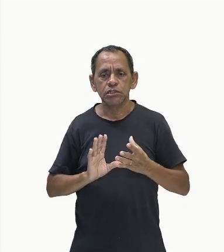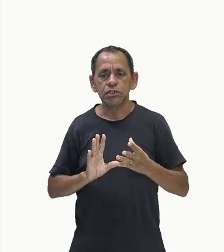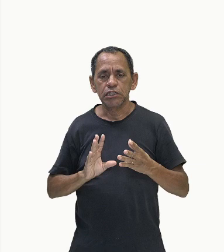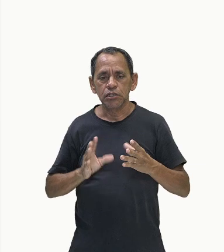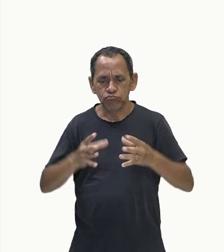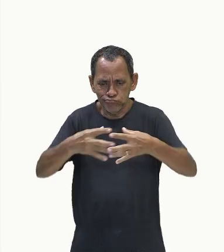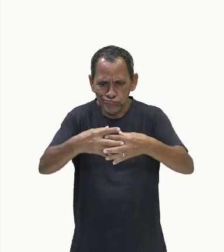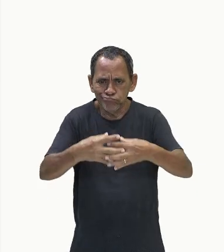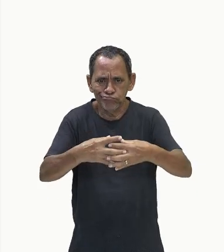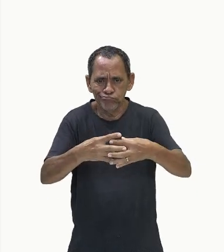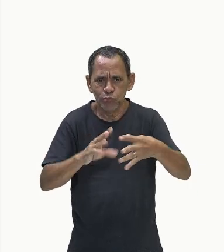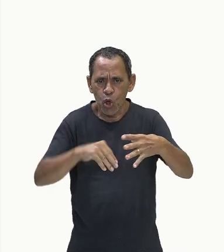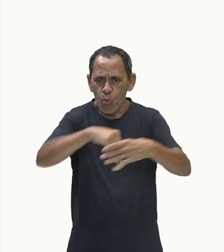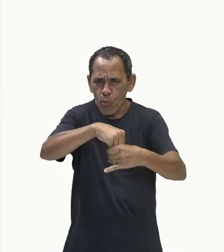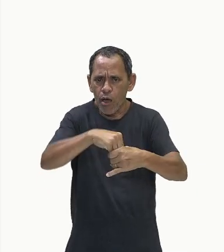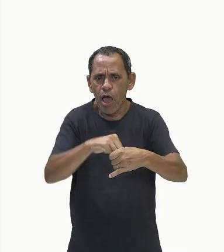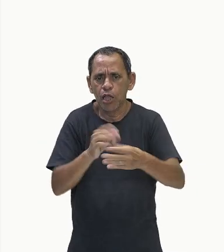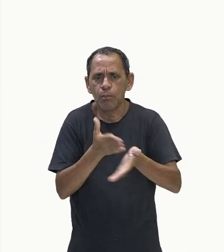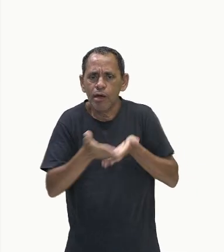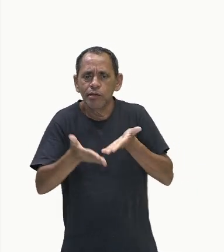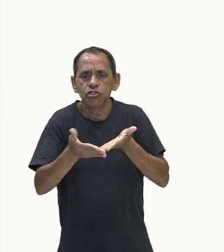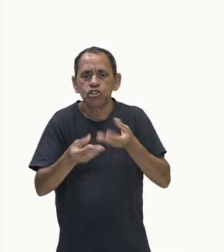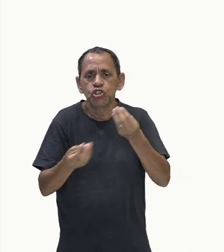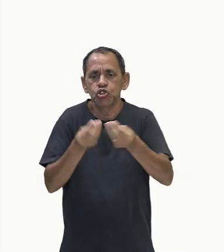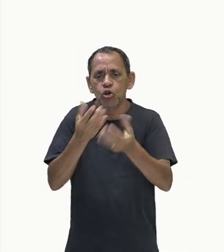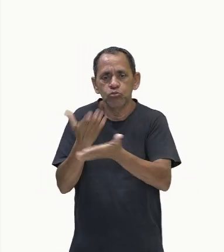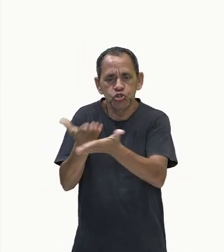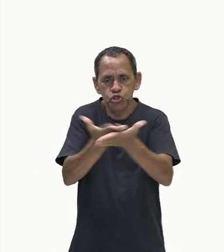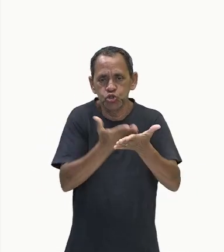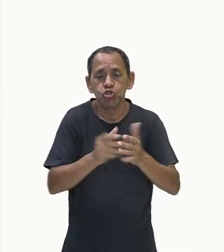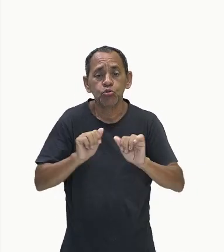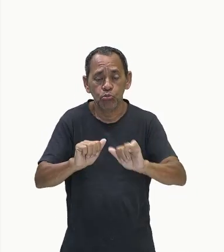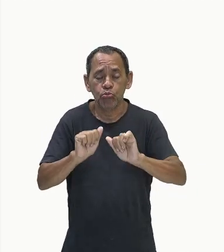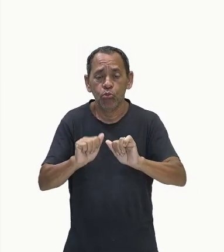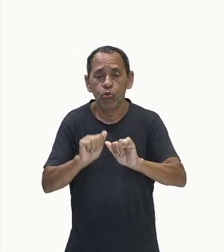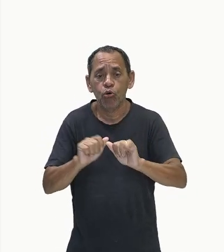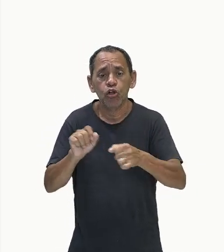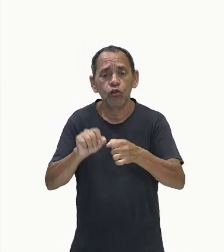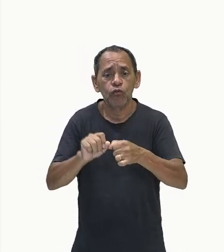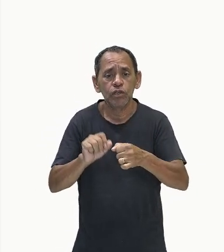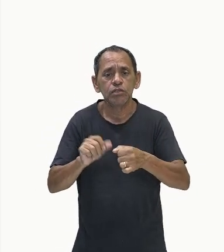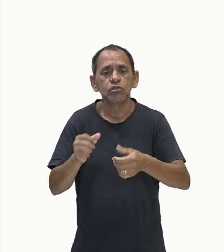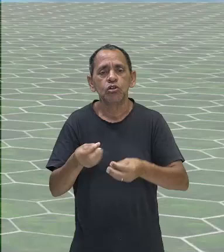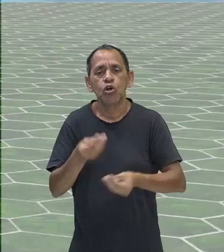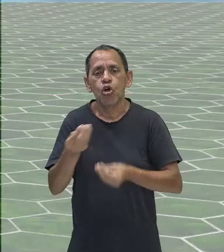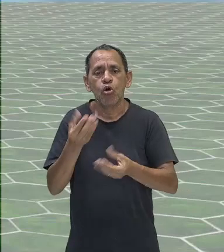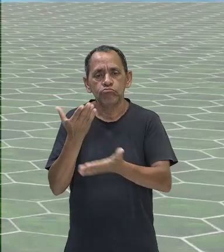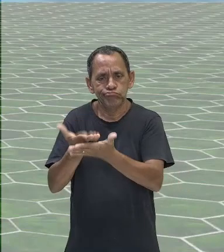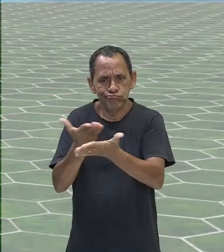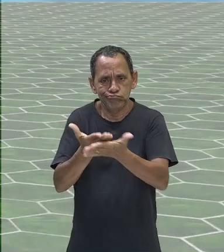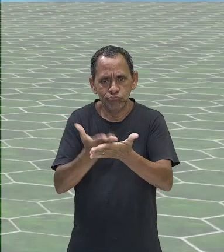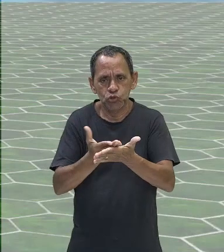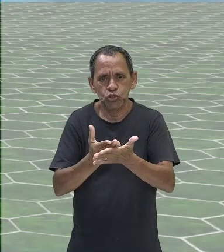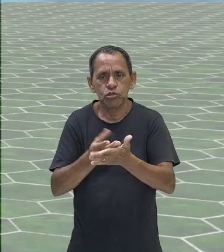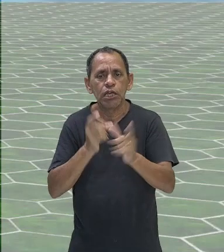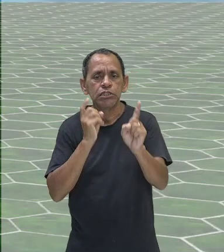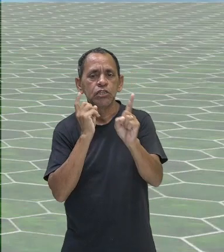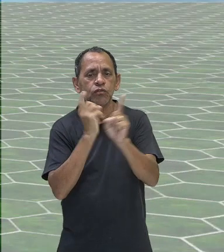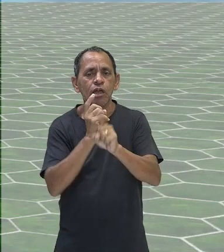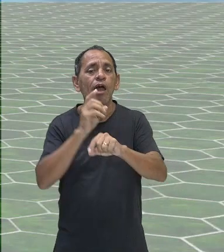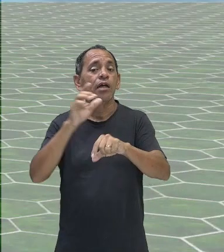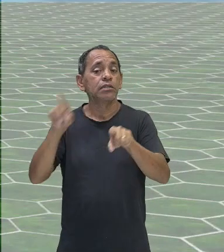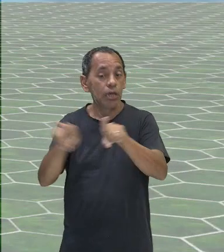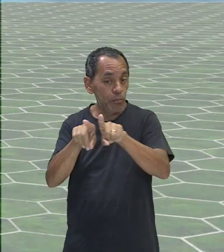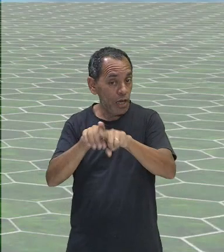agrupados entre eles, a partir de estudos que podem ser realizados, inclusive para identificação de